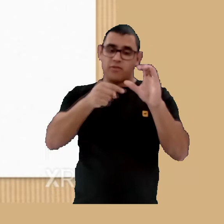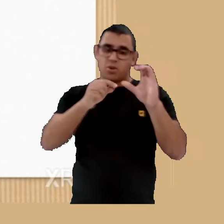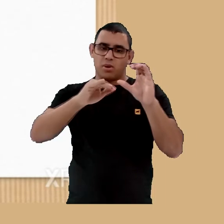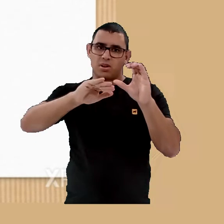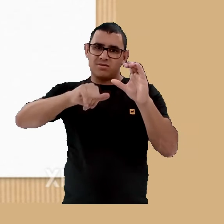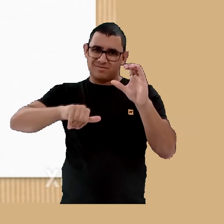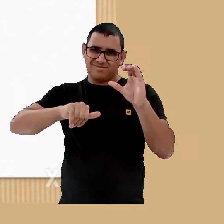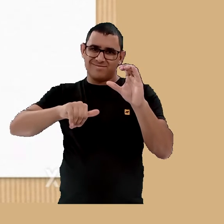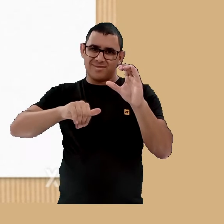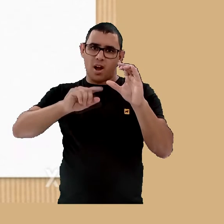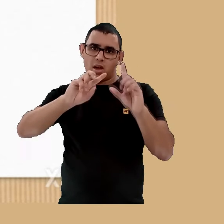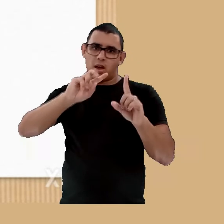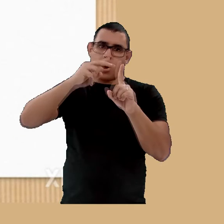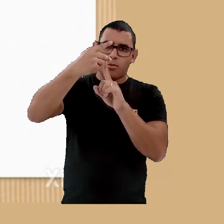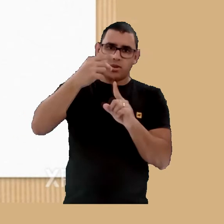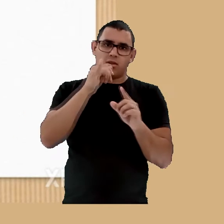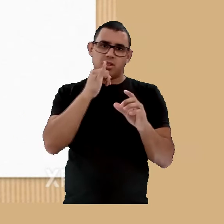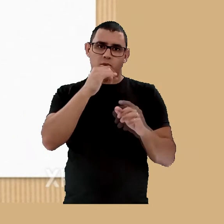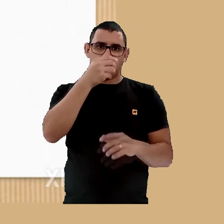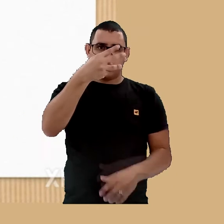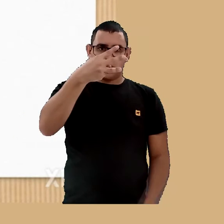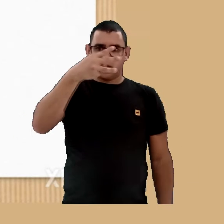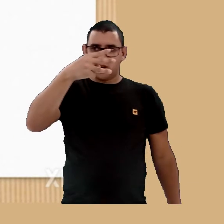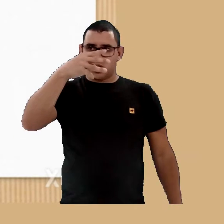graus Fahrenheit, ok?